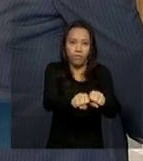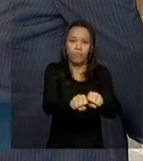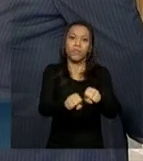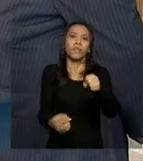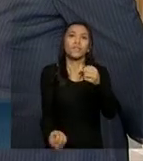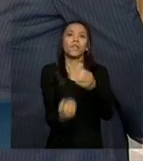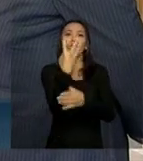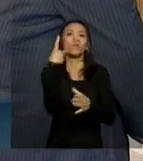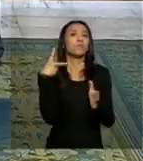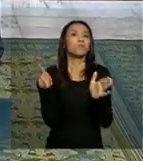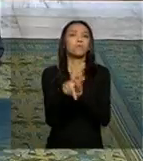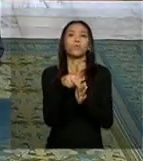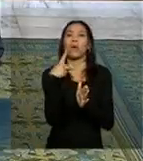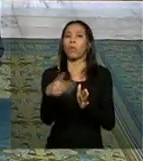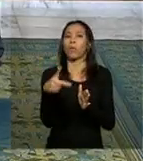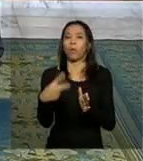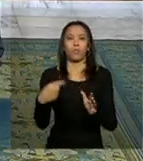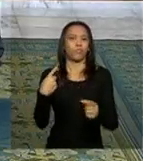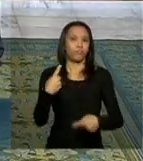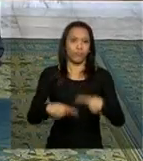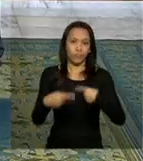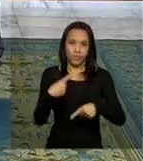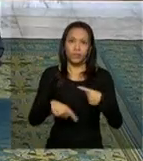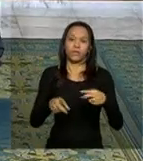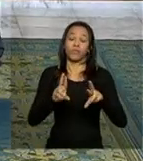assembleia. Então, por conta disso, as relações